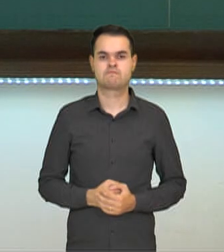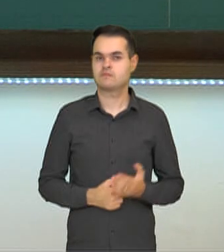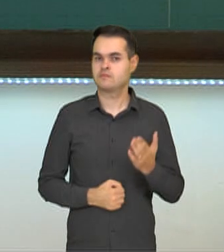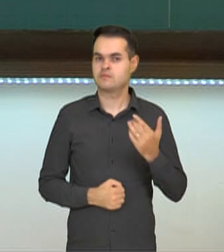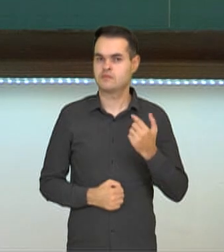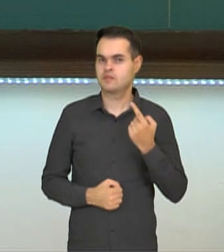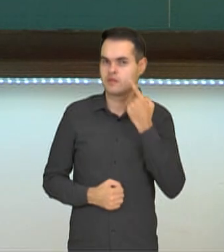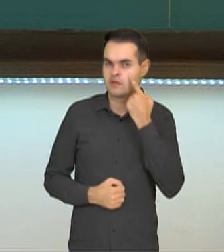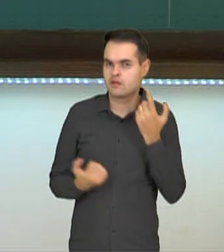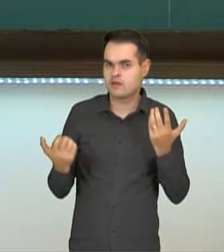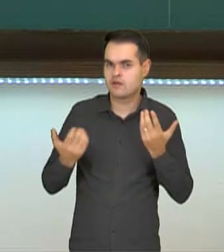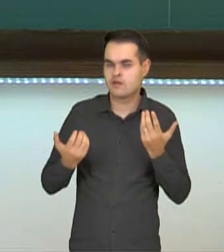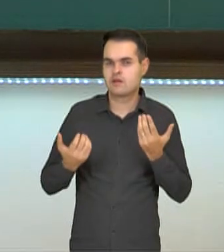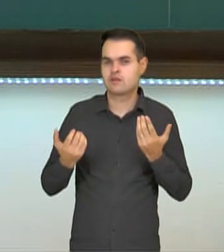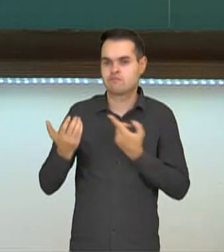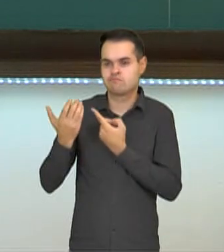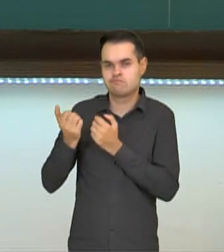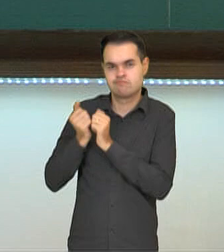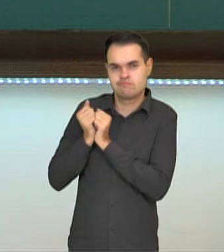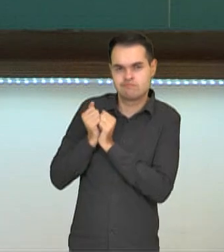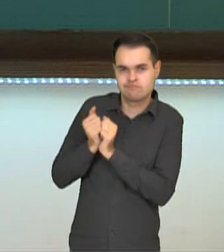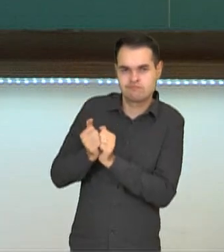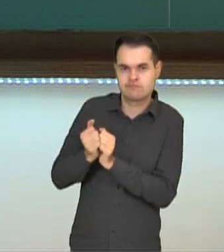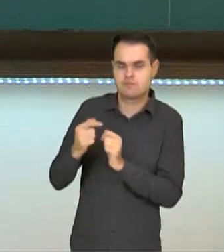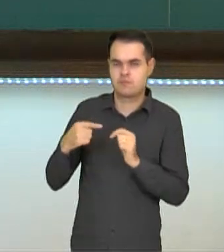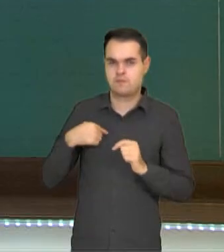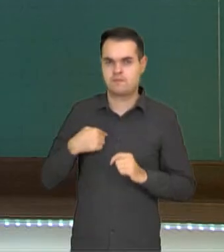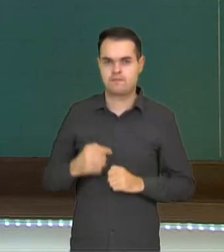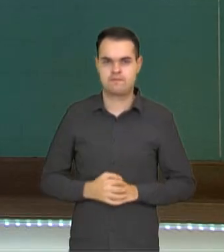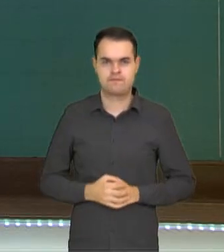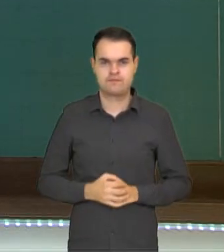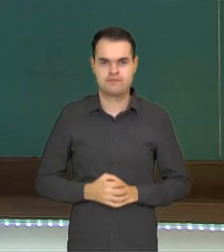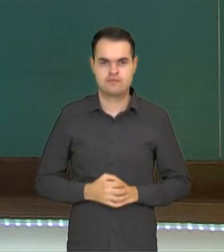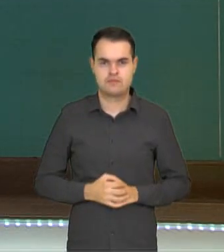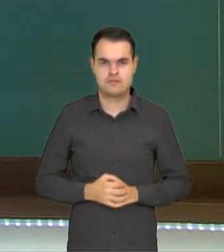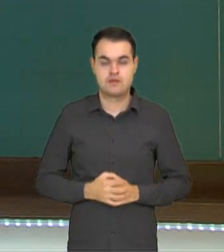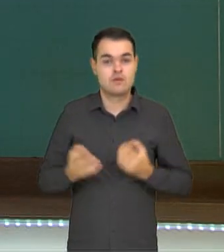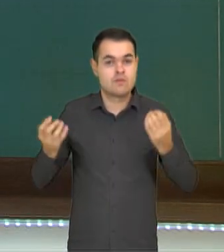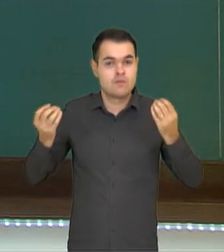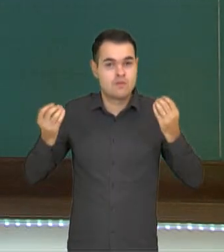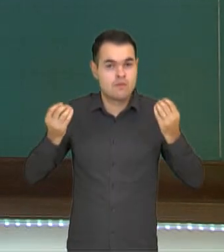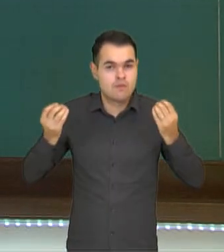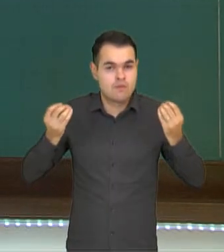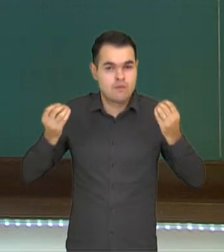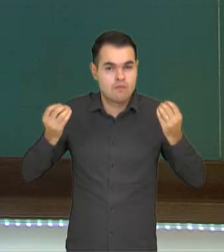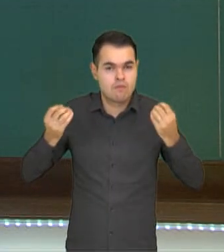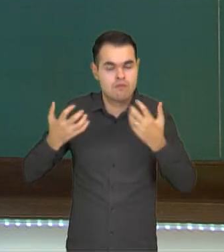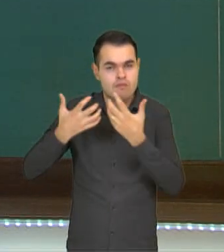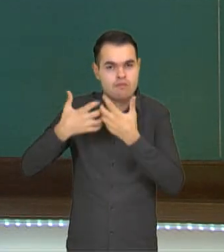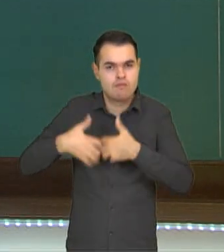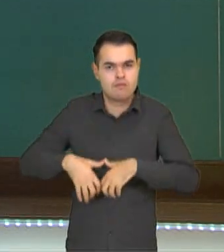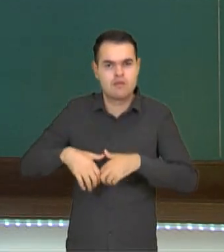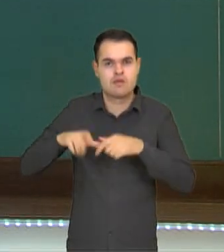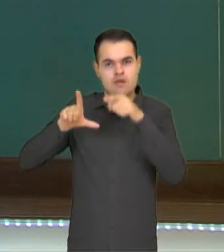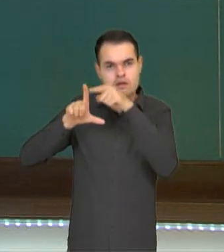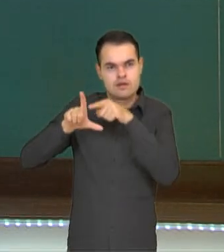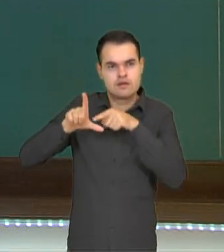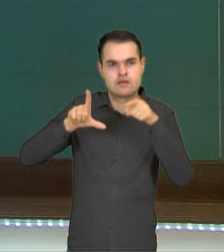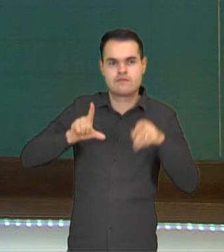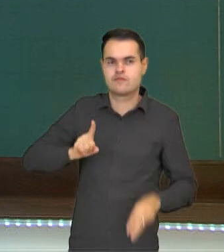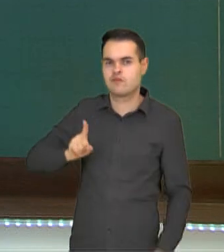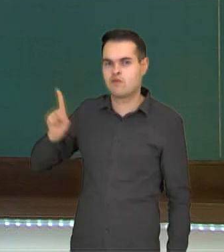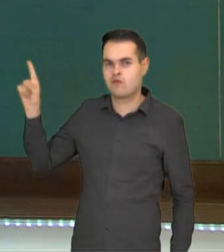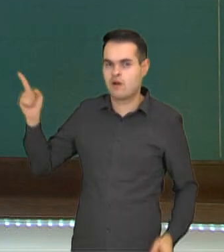Vamos lá, pessoal? Então, acompanhem aqui comigo. Olha lá, como que ficou isso? Como que vai ficar esse gráfico? Olha que legal,